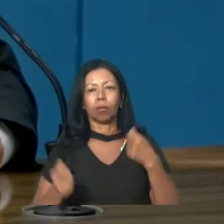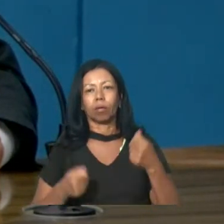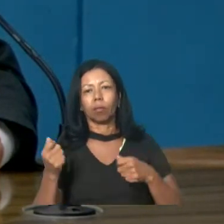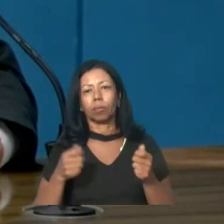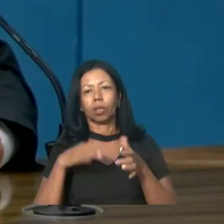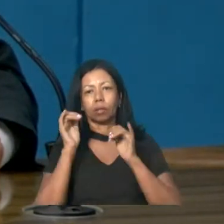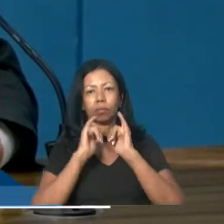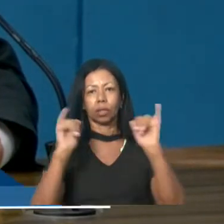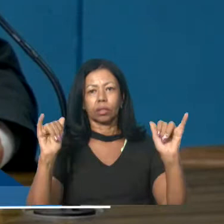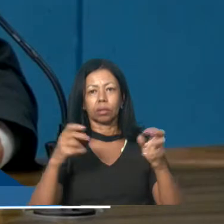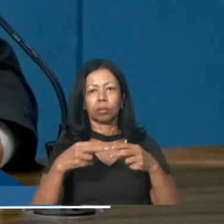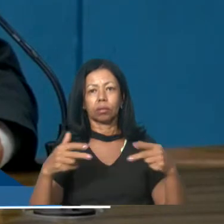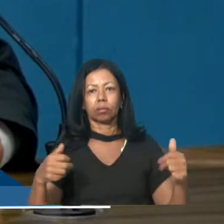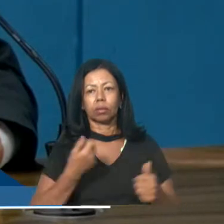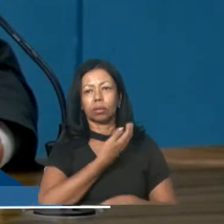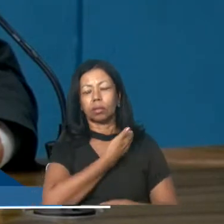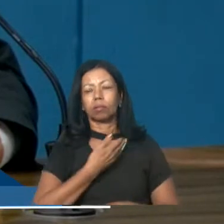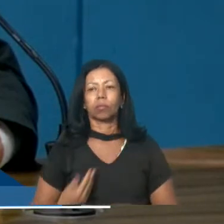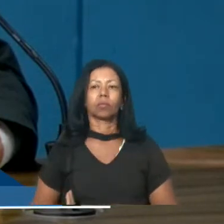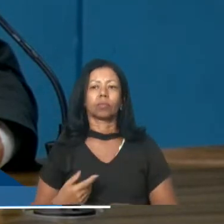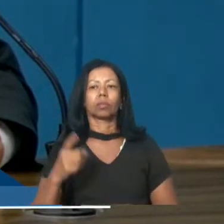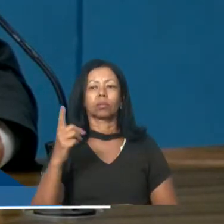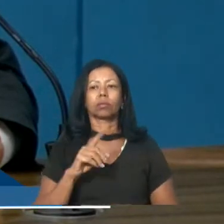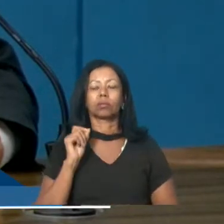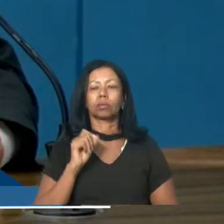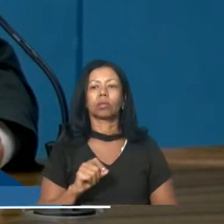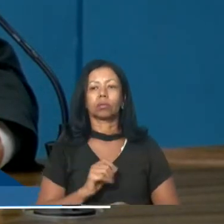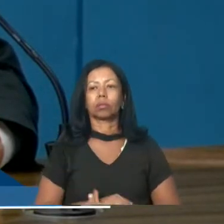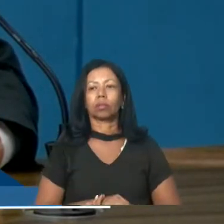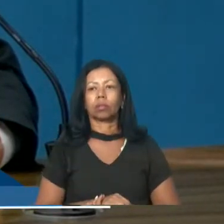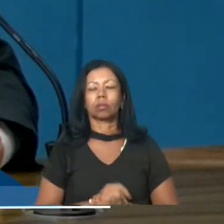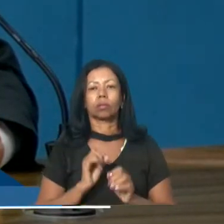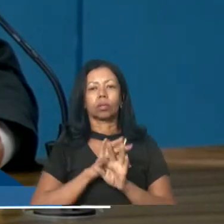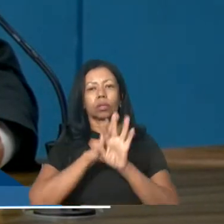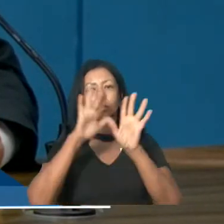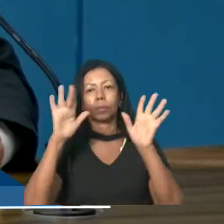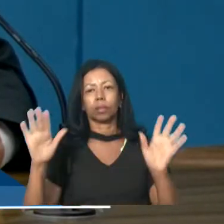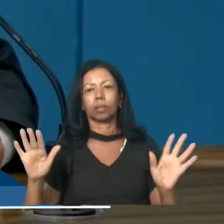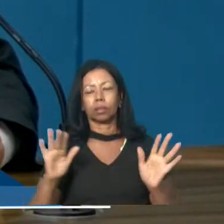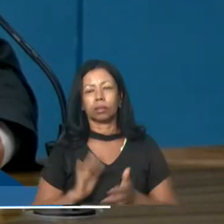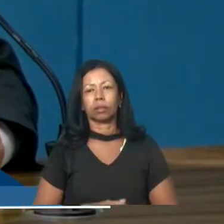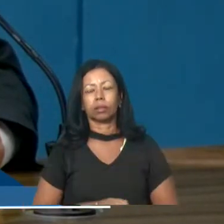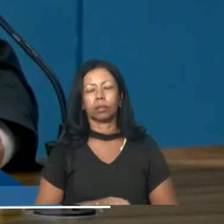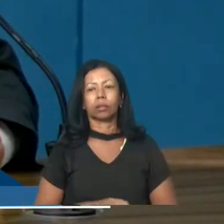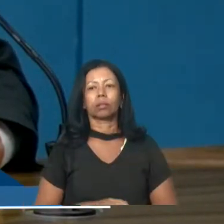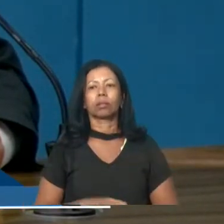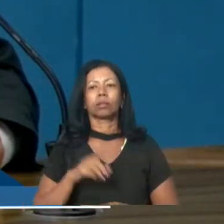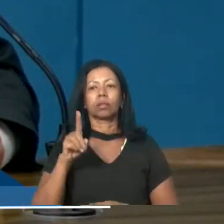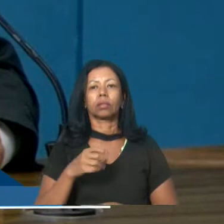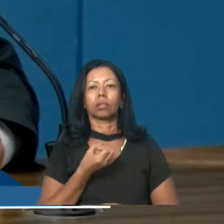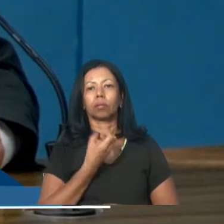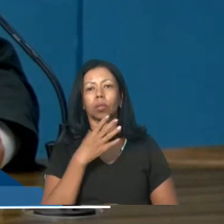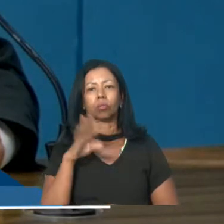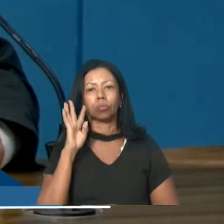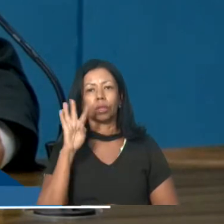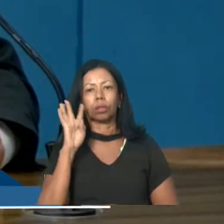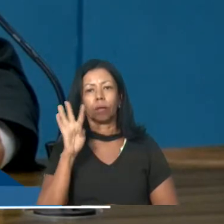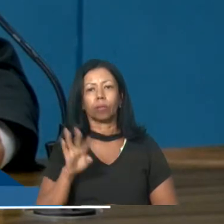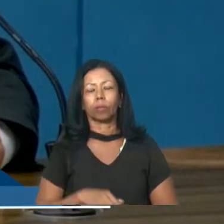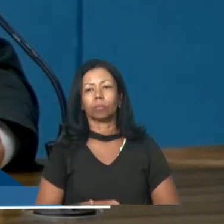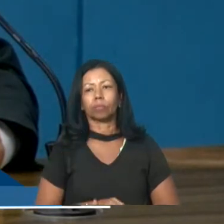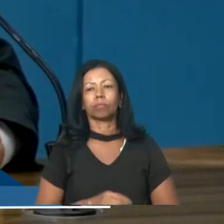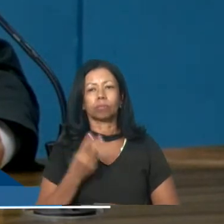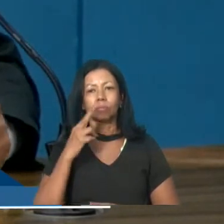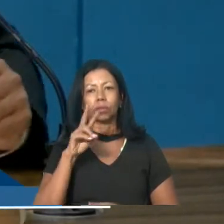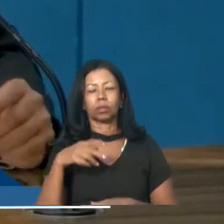atos públicos, né, cai nos princípios da administração, a transparência dos atos. Eu acho que seria legal. Vamos ver a